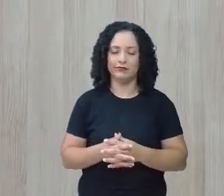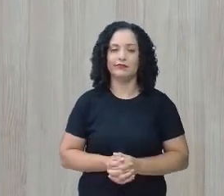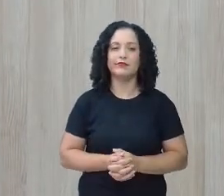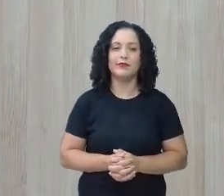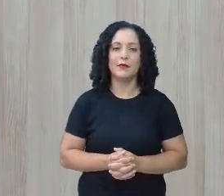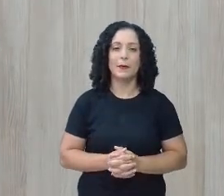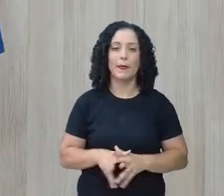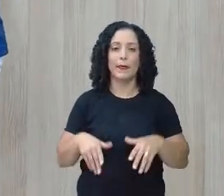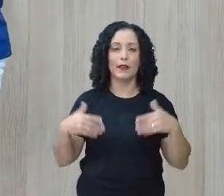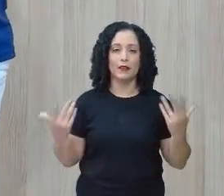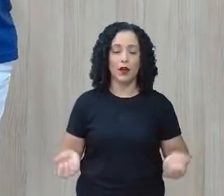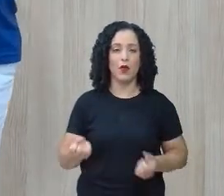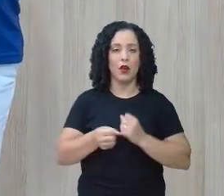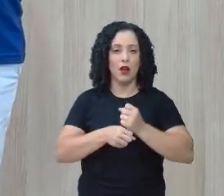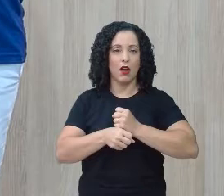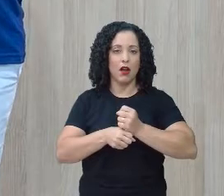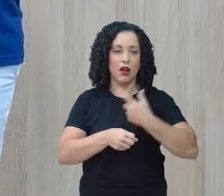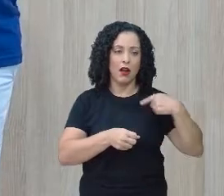Então, em